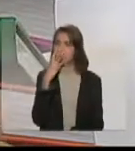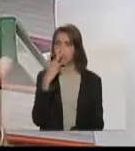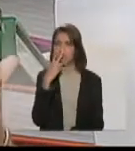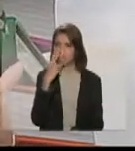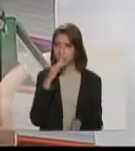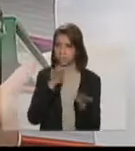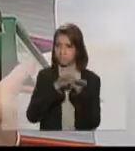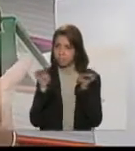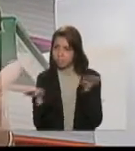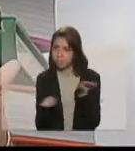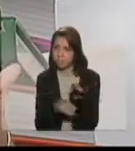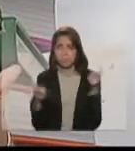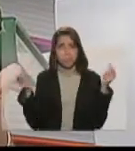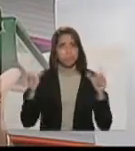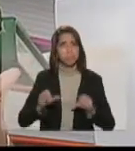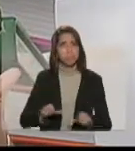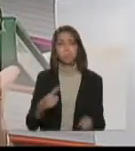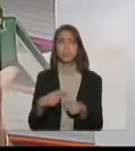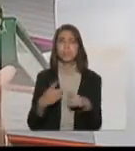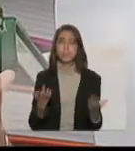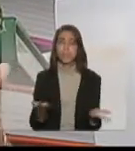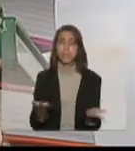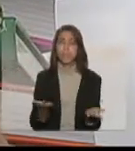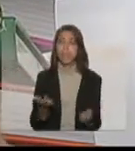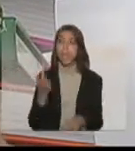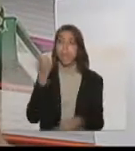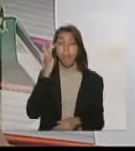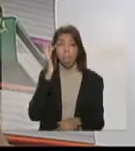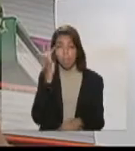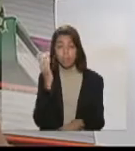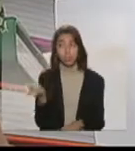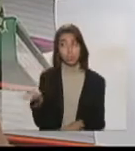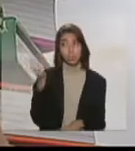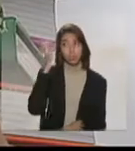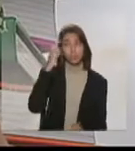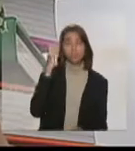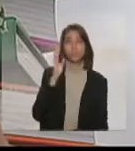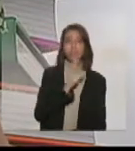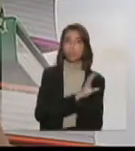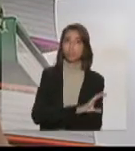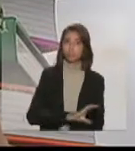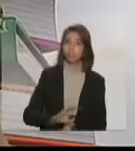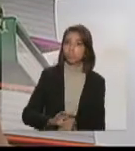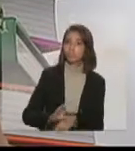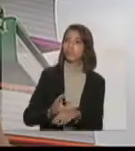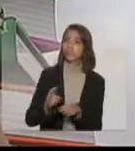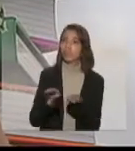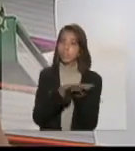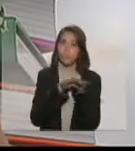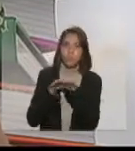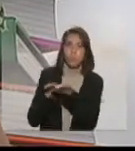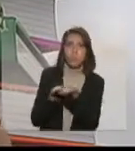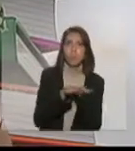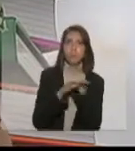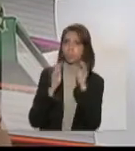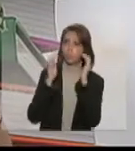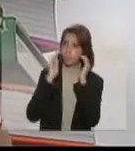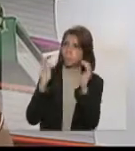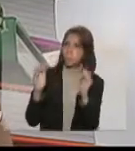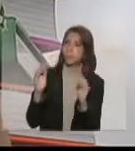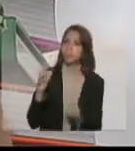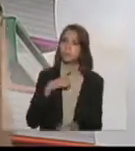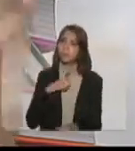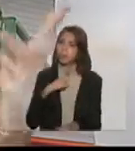ele é menor que você né então assim eu acho que a cultura do respeito da igualdade cada um